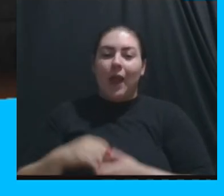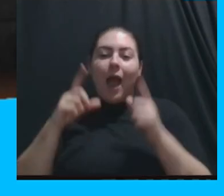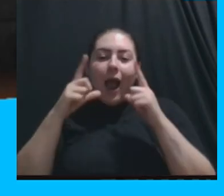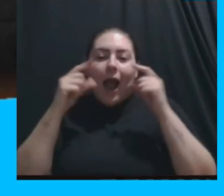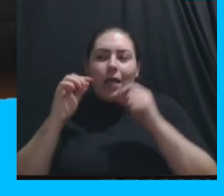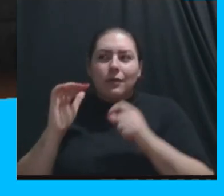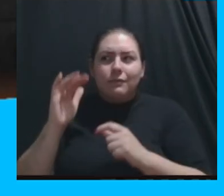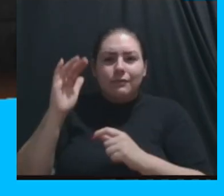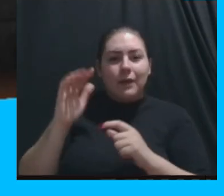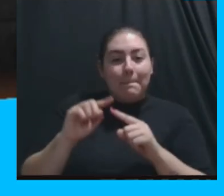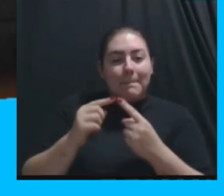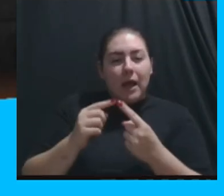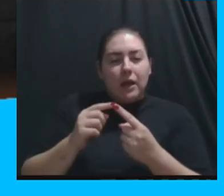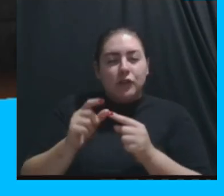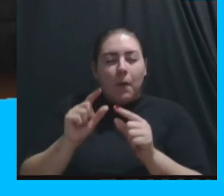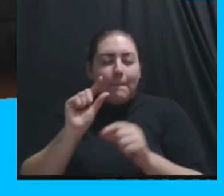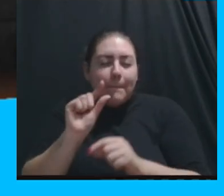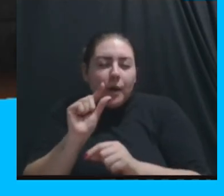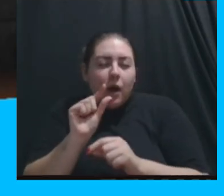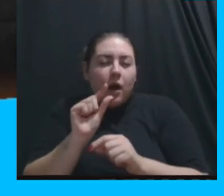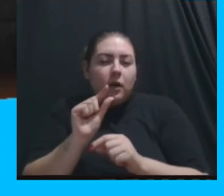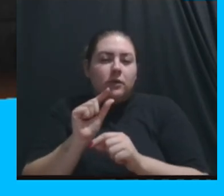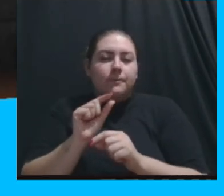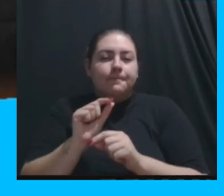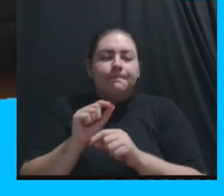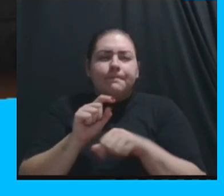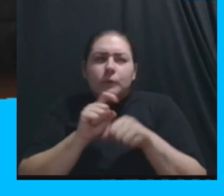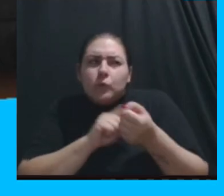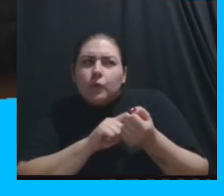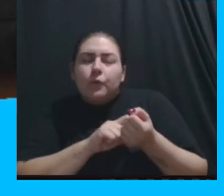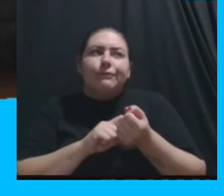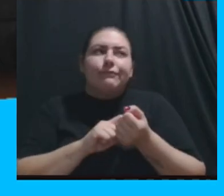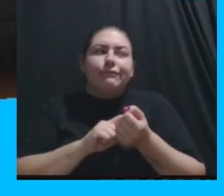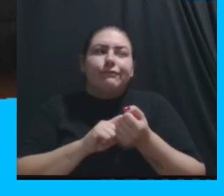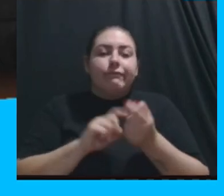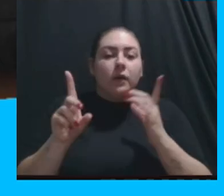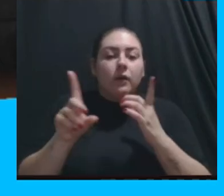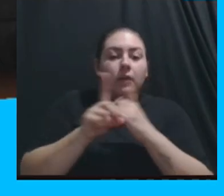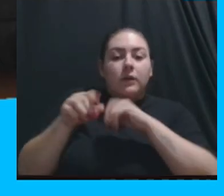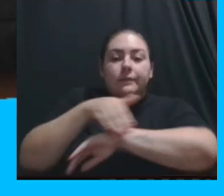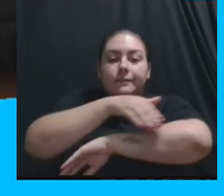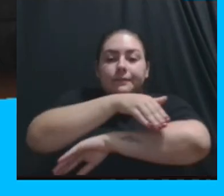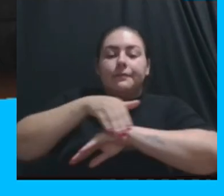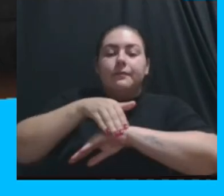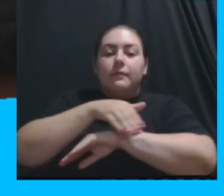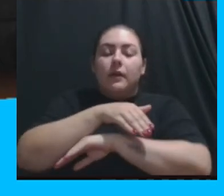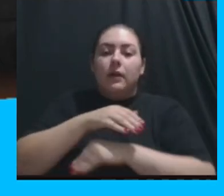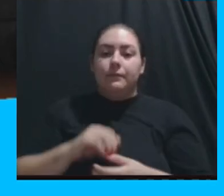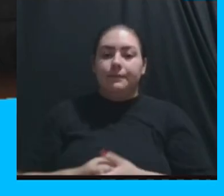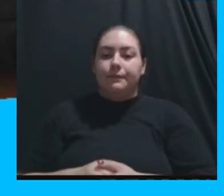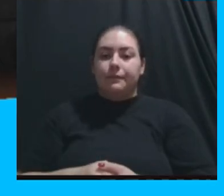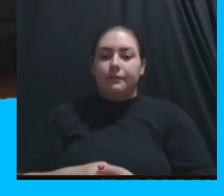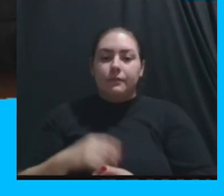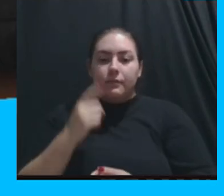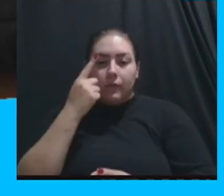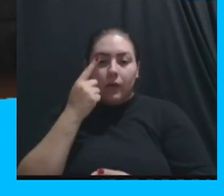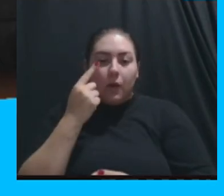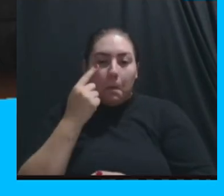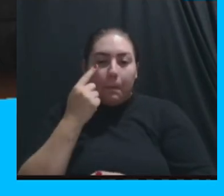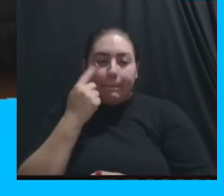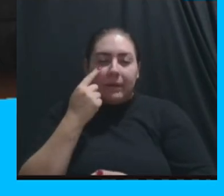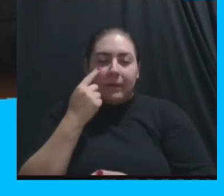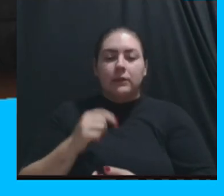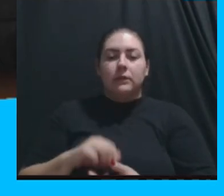no início. Foi encontrado nas ruas do Jardim dos Oliveiras com lesão grave no olho. Recebeu tratamento